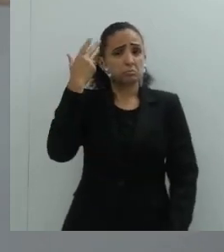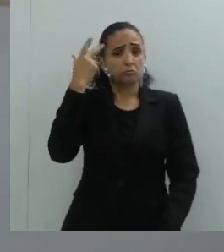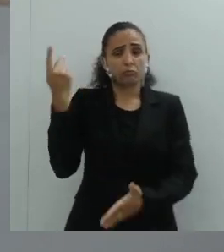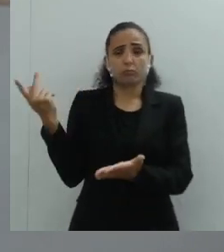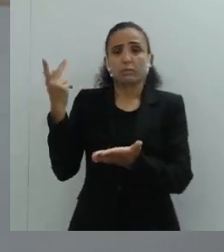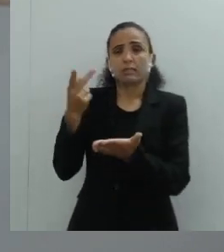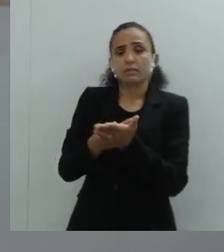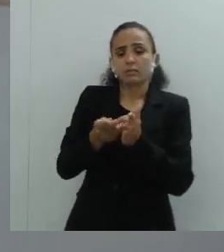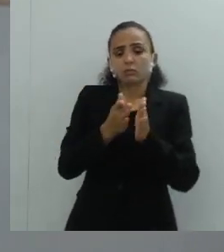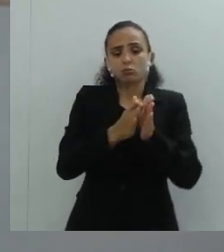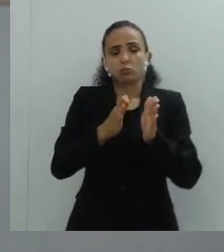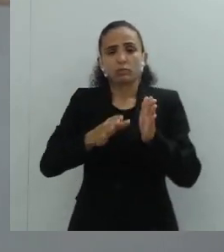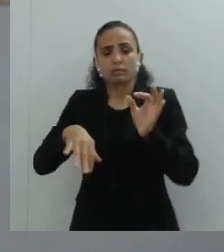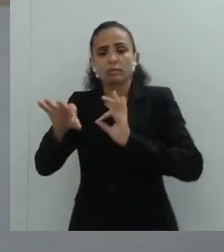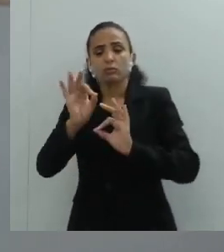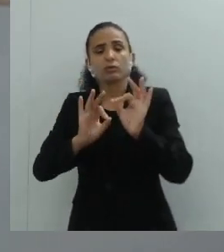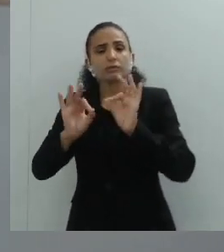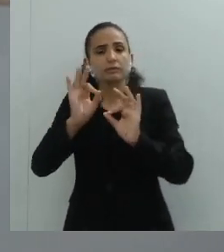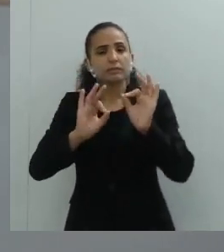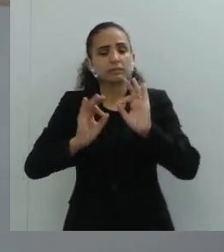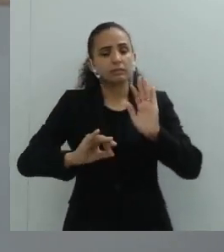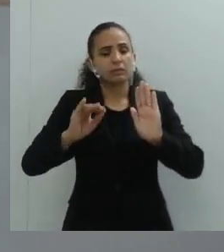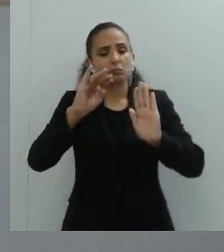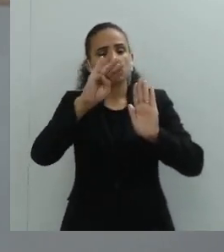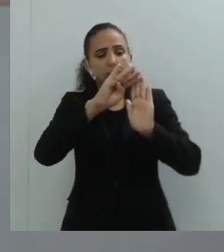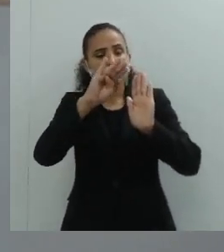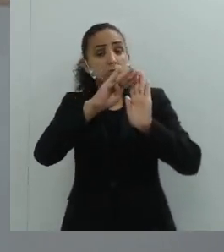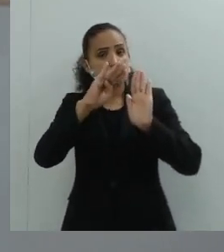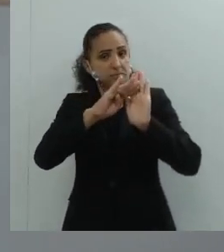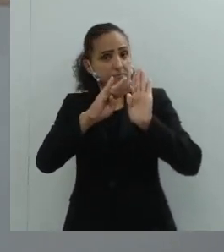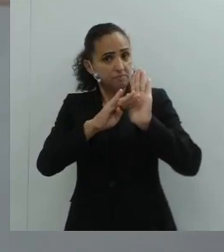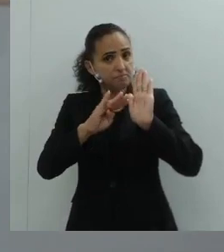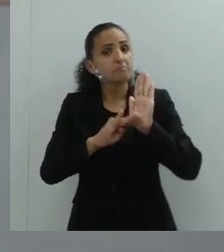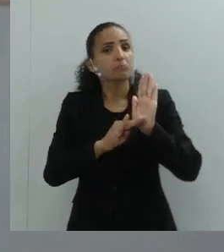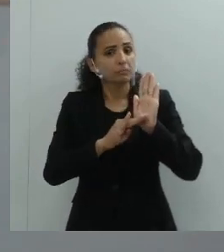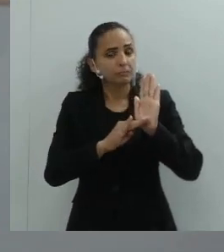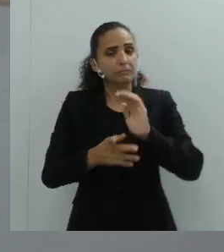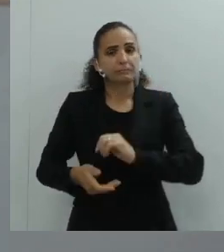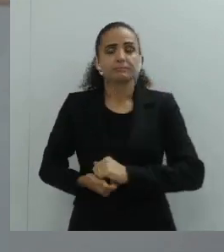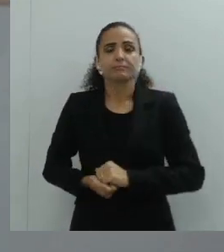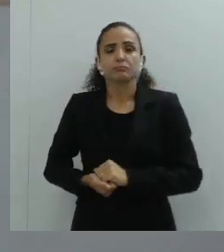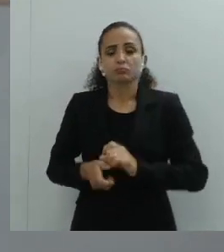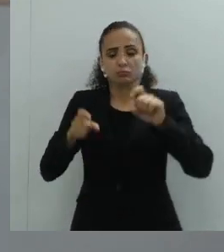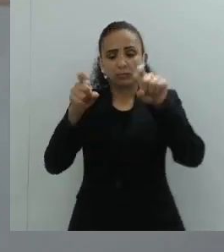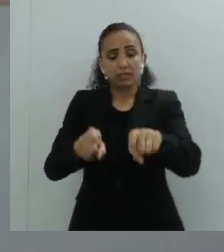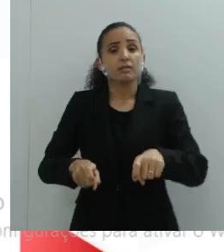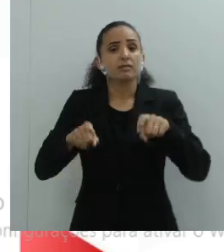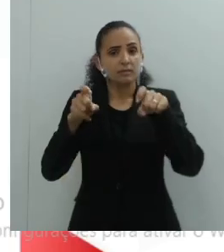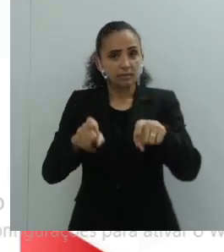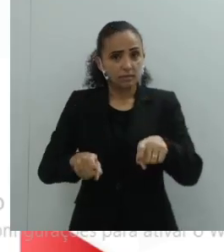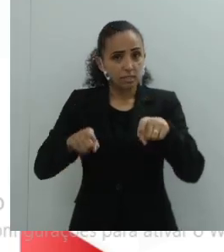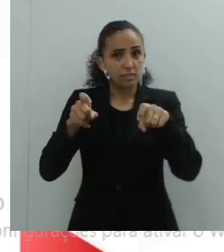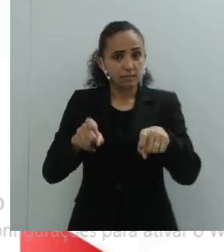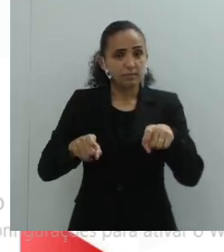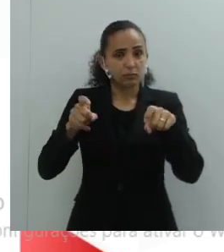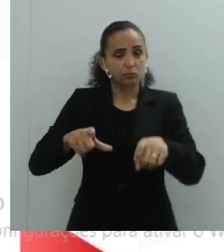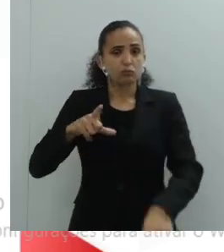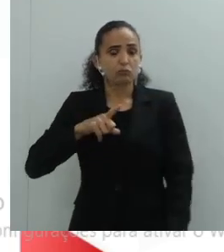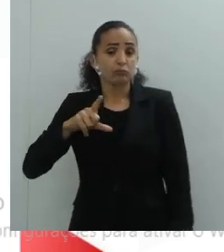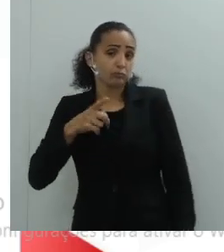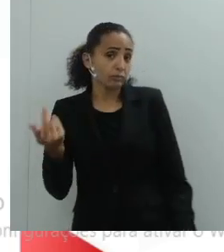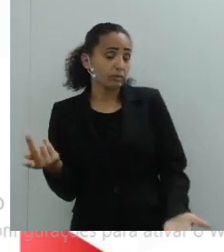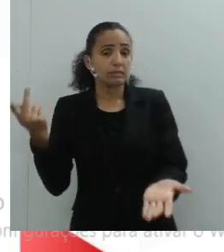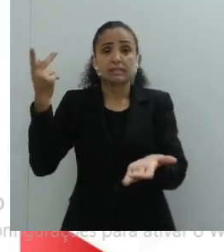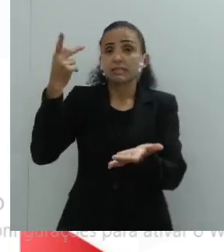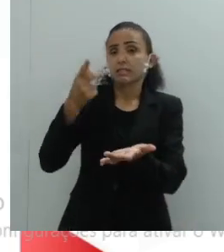nós termos essa hierarquia, essa base de pirâmide, né? Então, a agricultura, para variar,